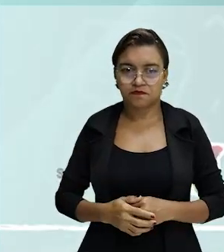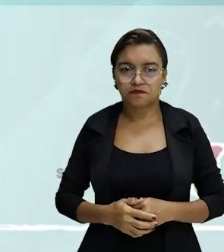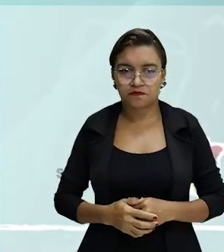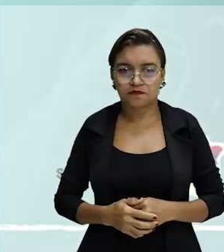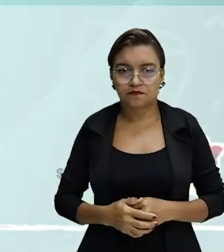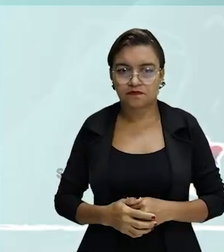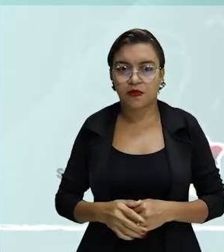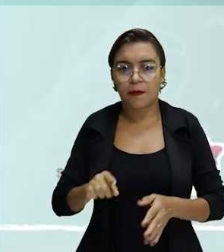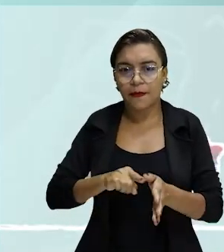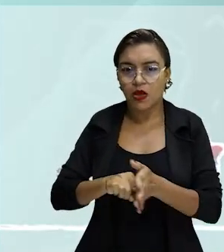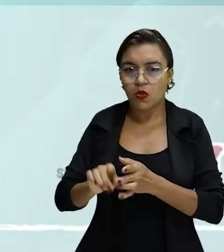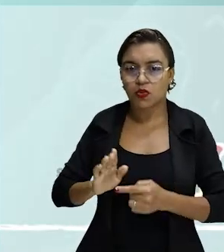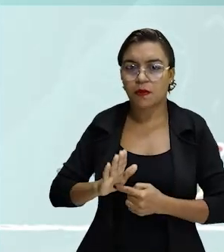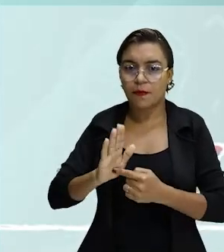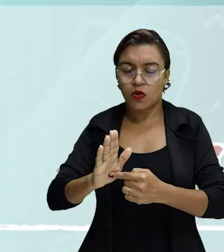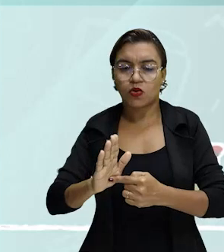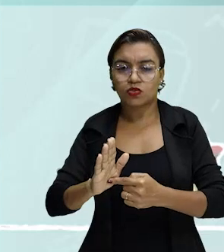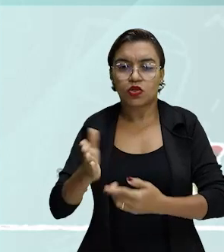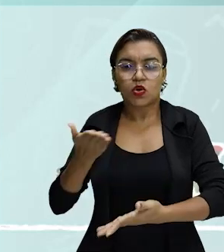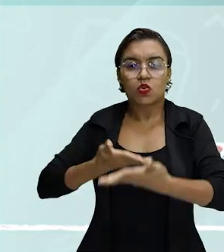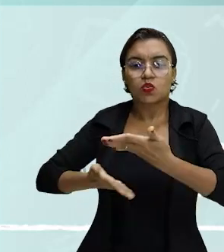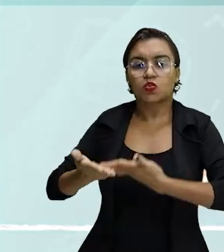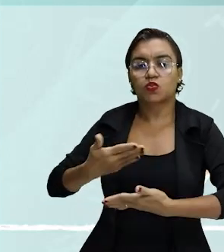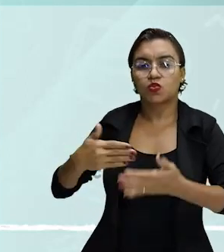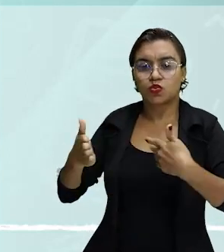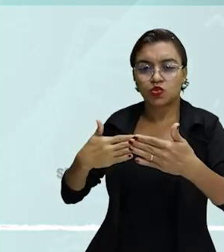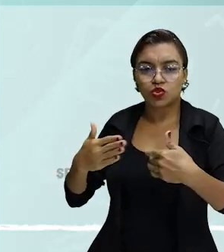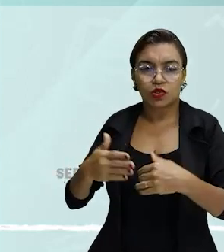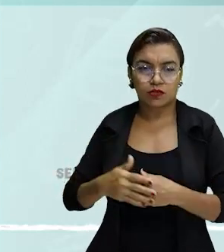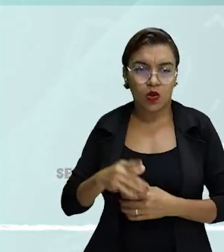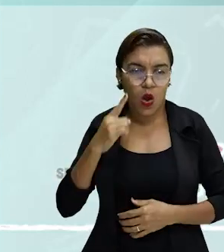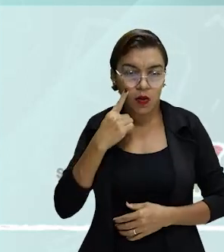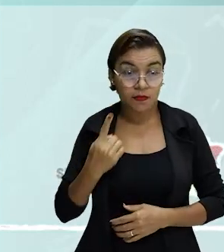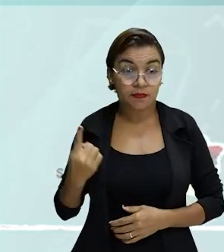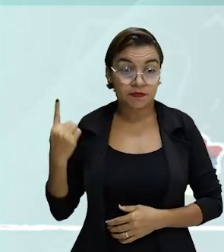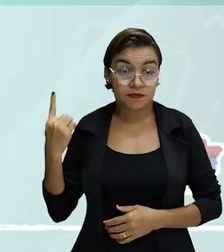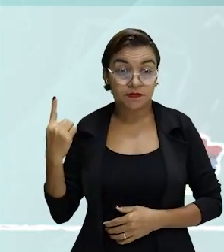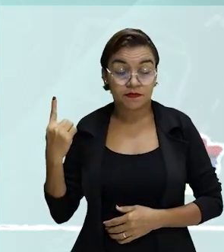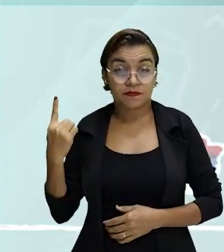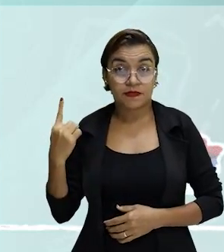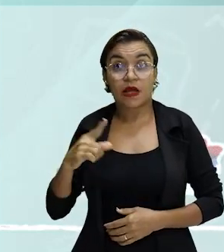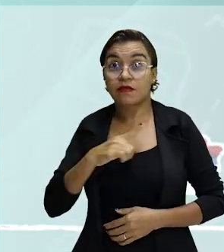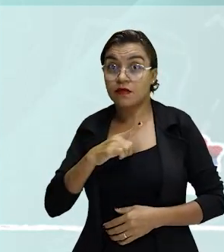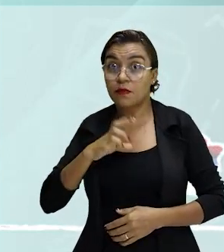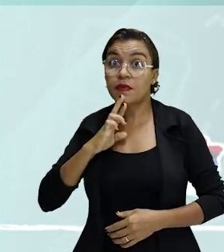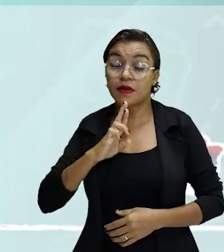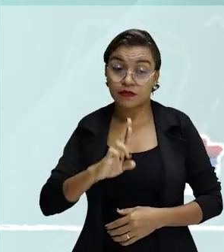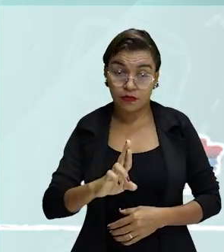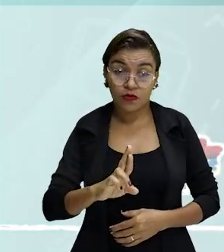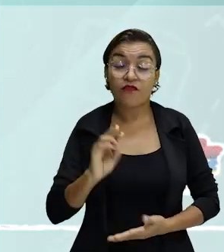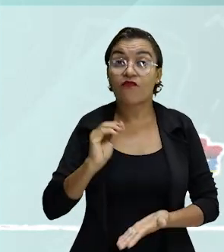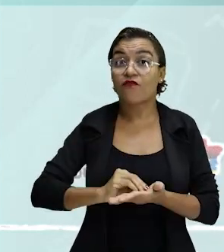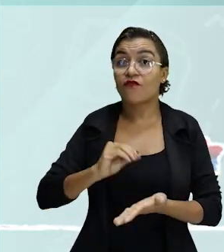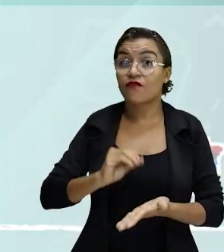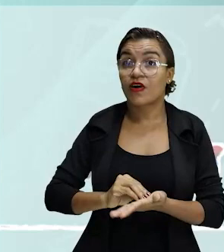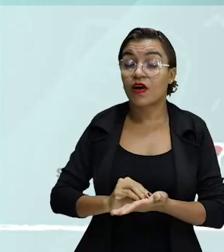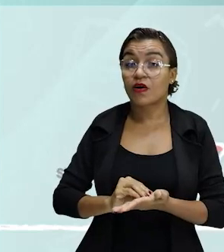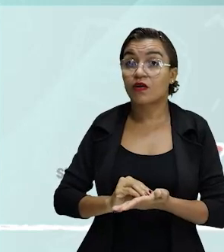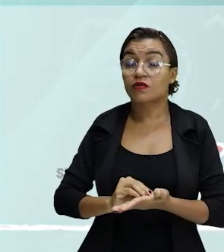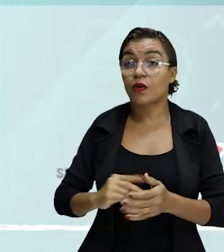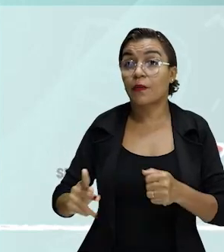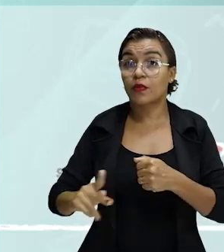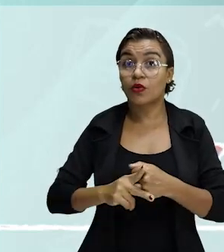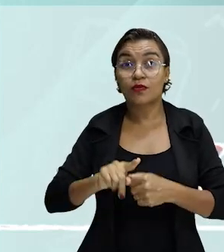ao diálogo apresentado a seguir. I didn't pay the bill. E aí vem uma resposta, faltando o pronome